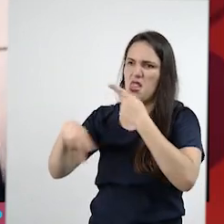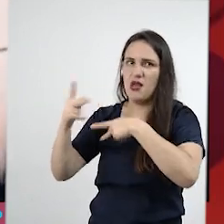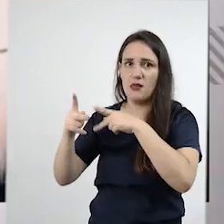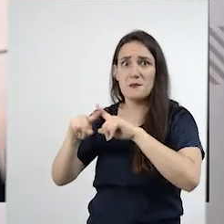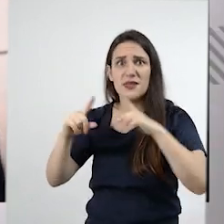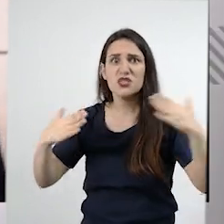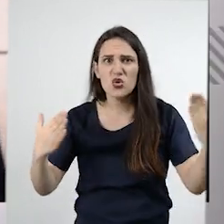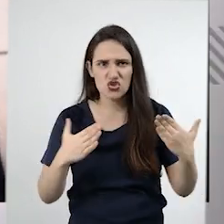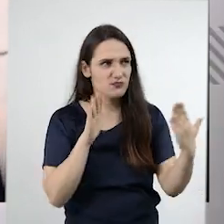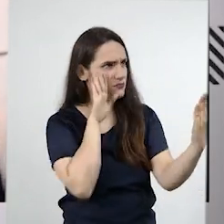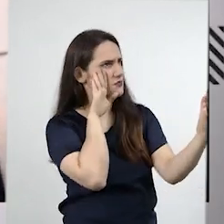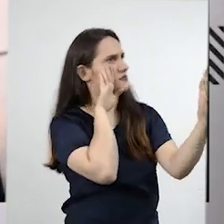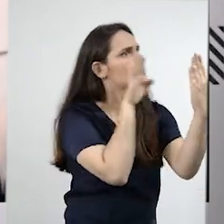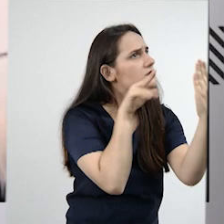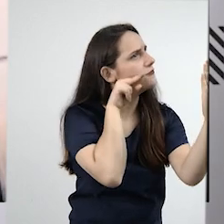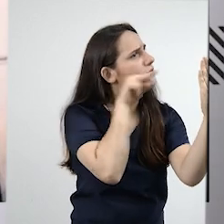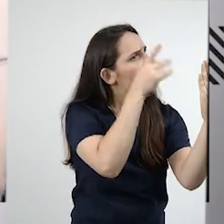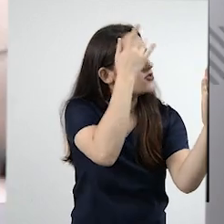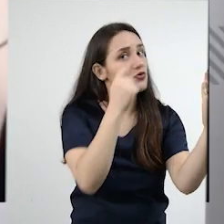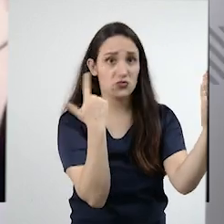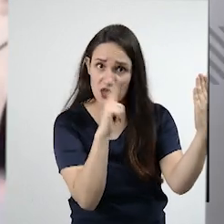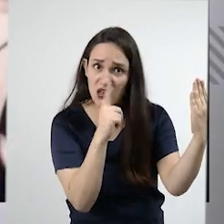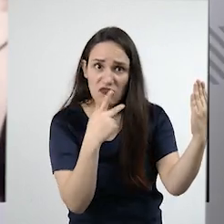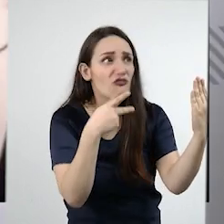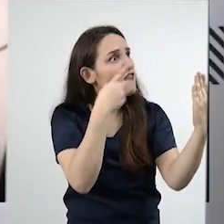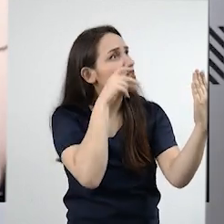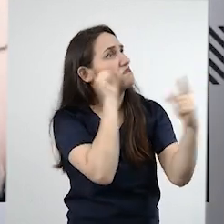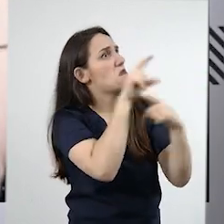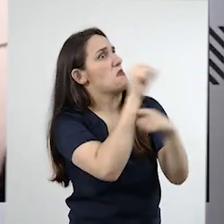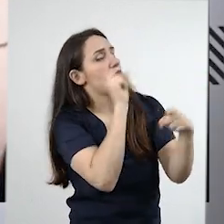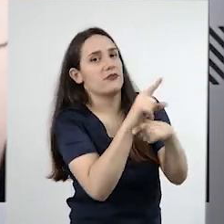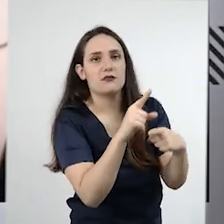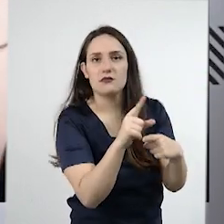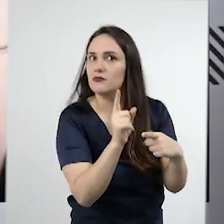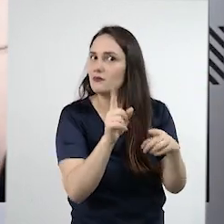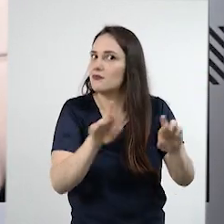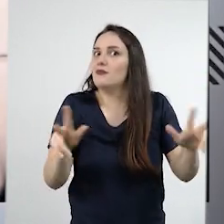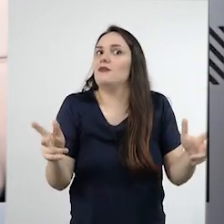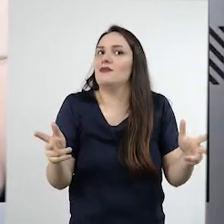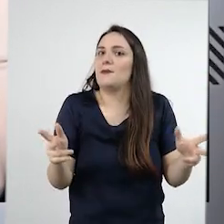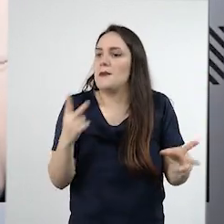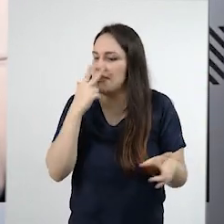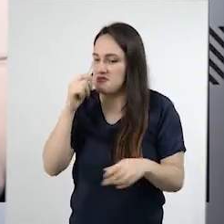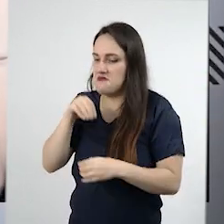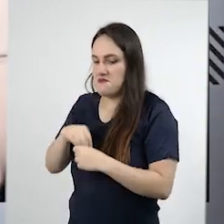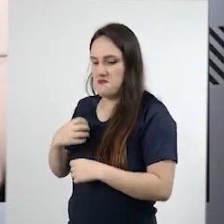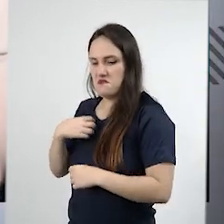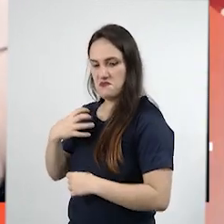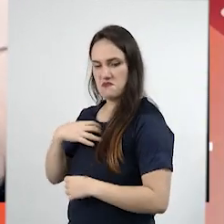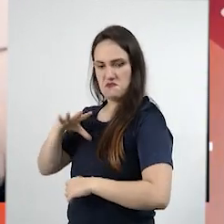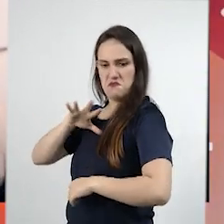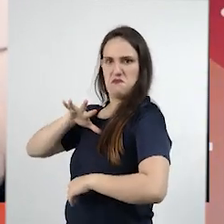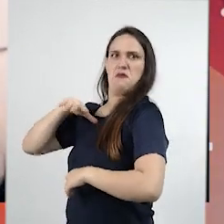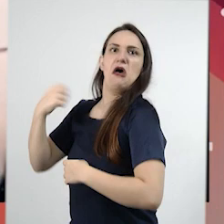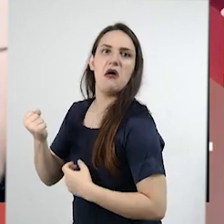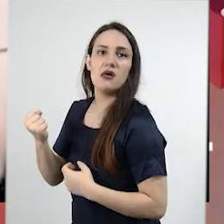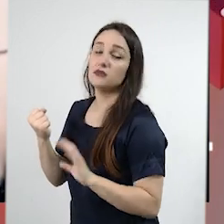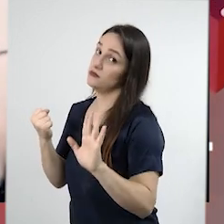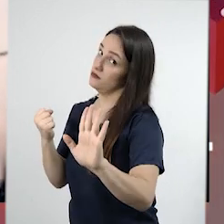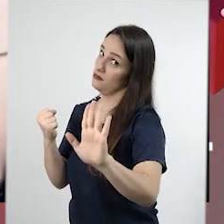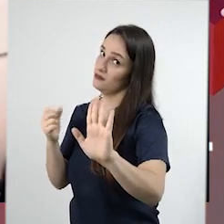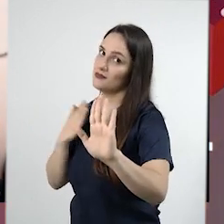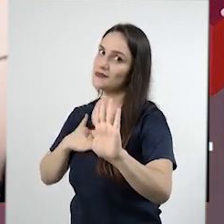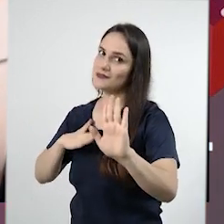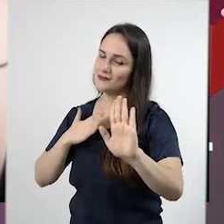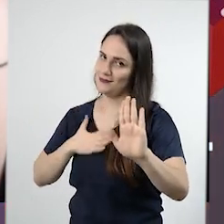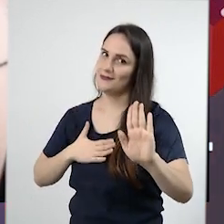vida real, então, nesse mundo virtual, na verdade. Então, a gente conseguir também trazer